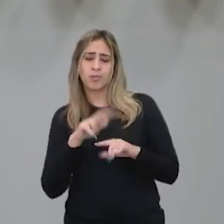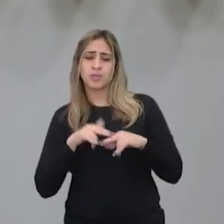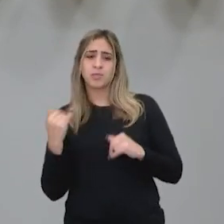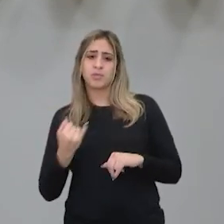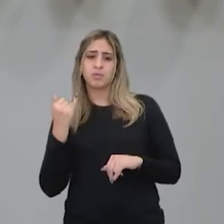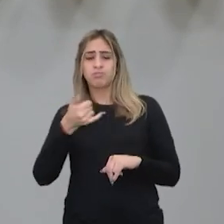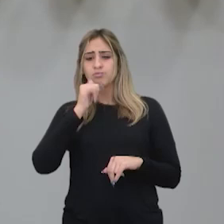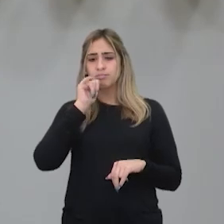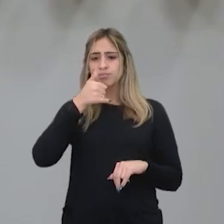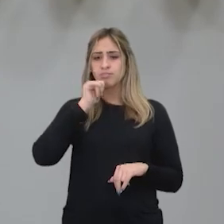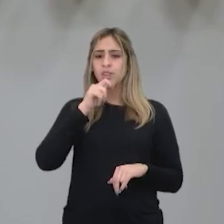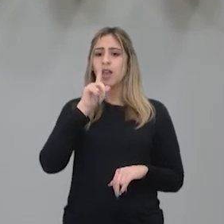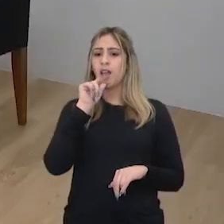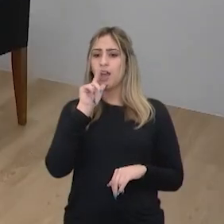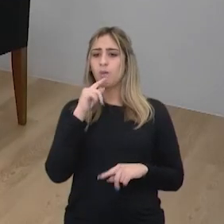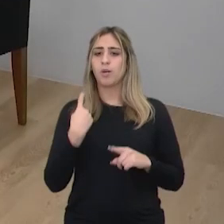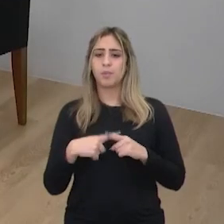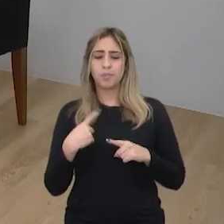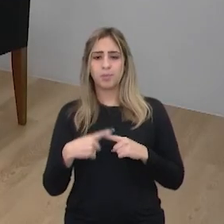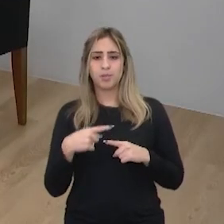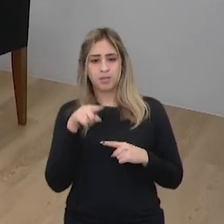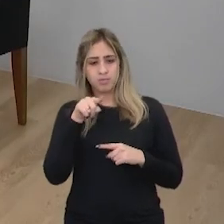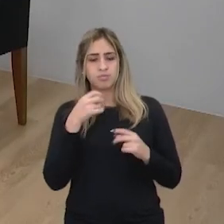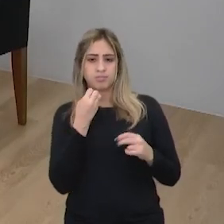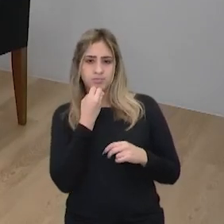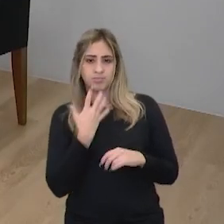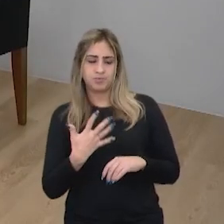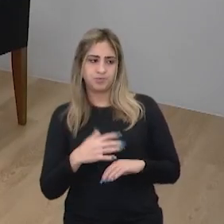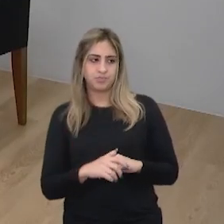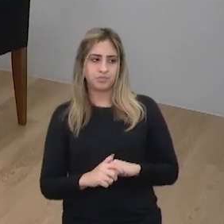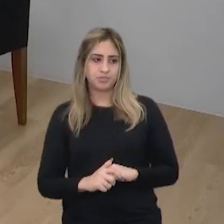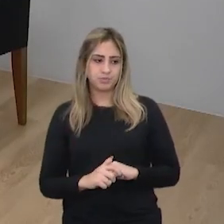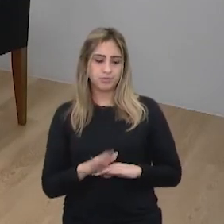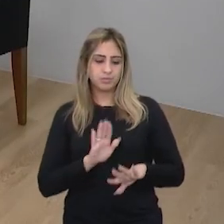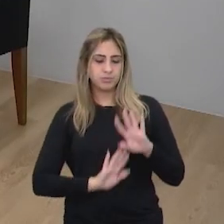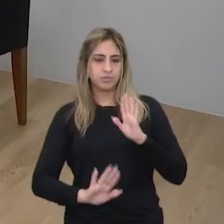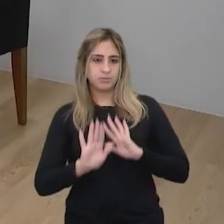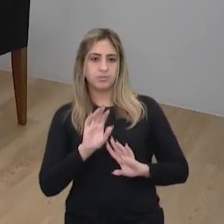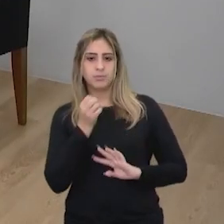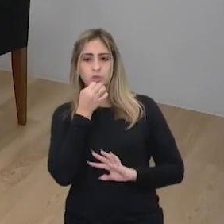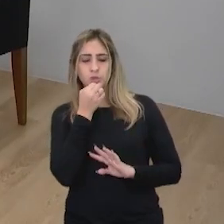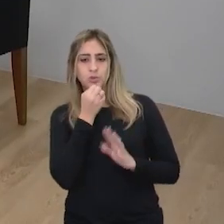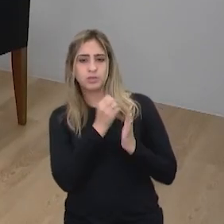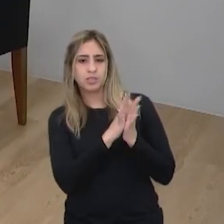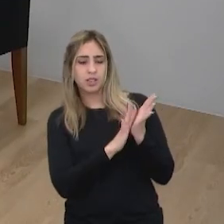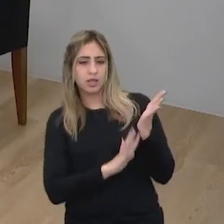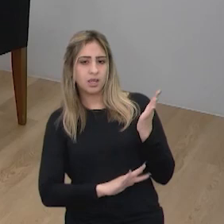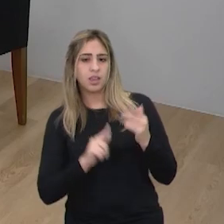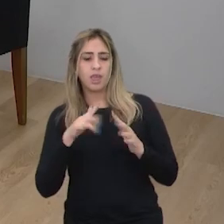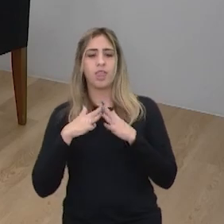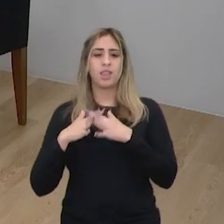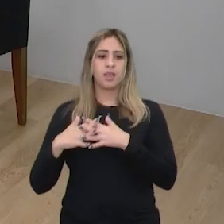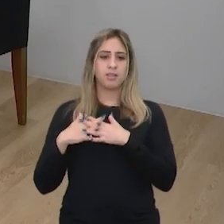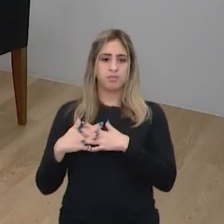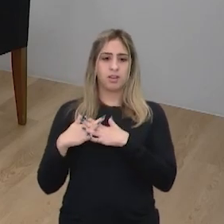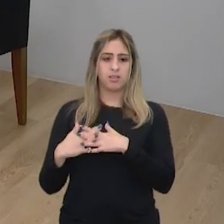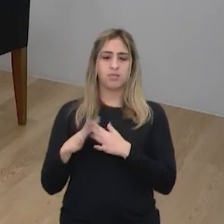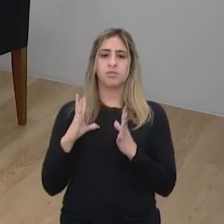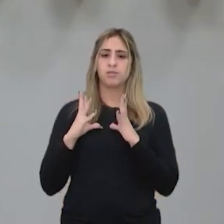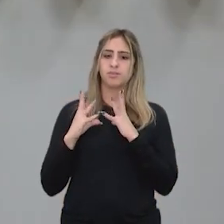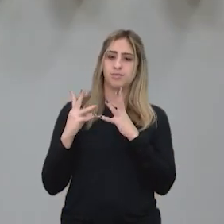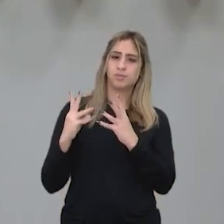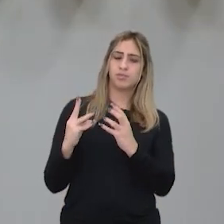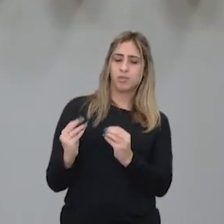água, justamente por conta dessa questão que eu comentei com eles sobre a viscosidade do sangue. E isso atrapalha justamente em todos